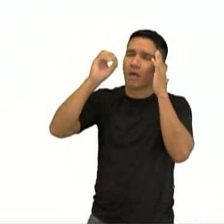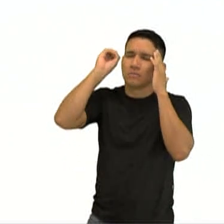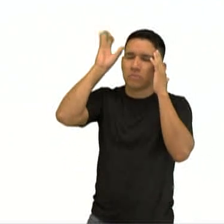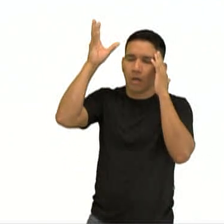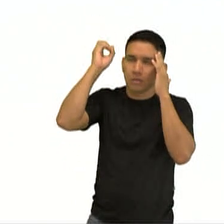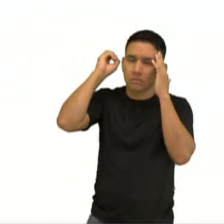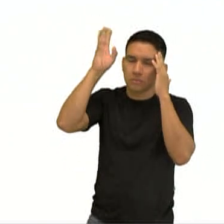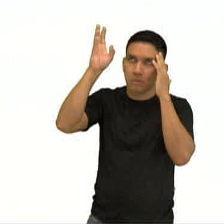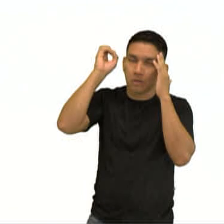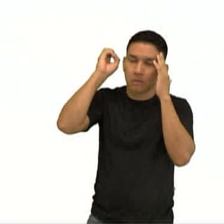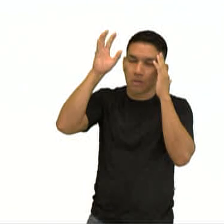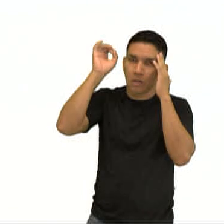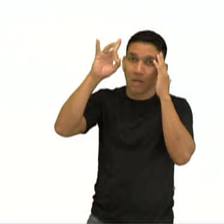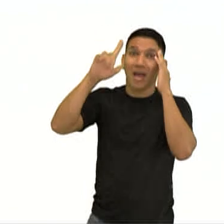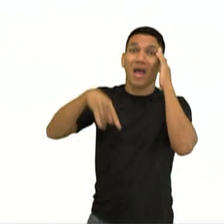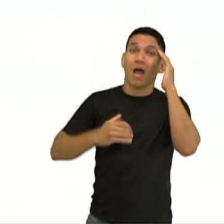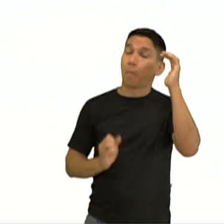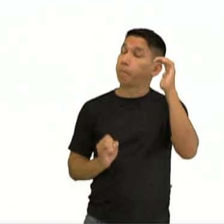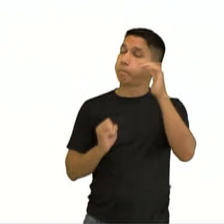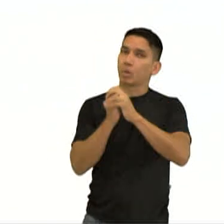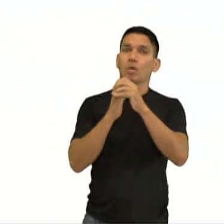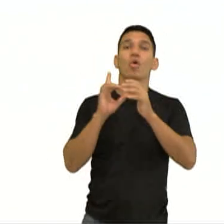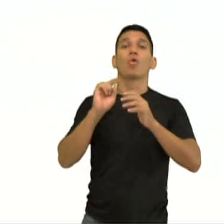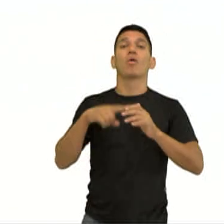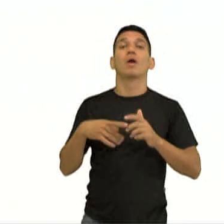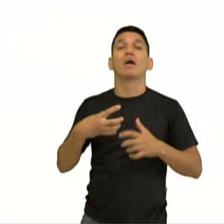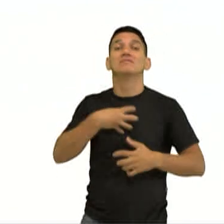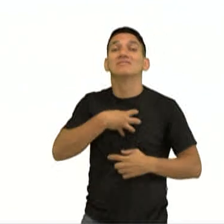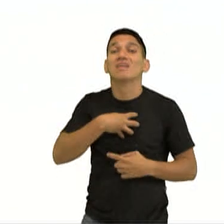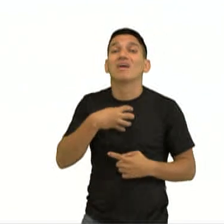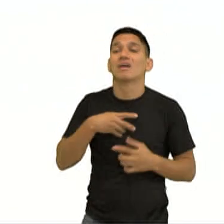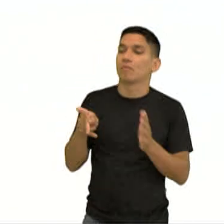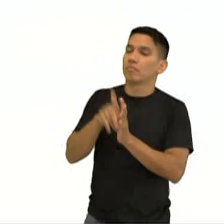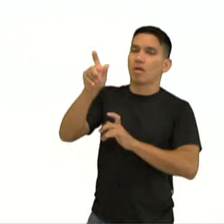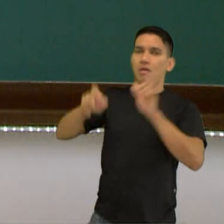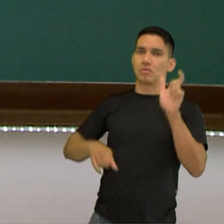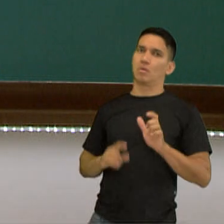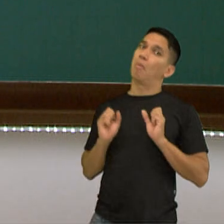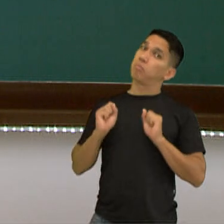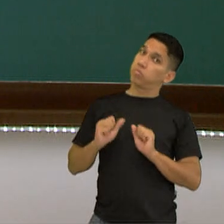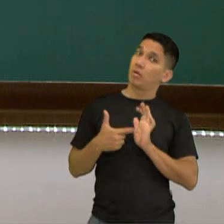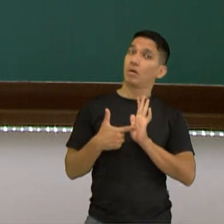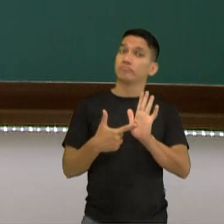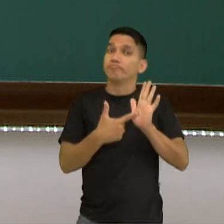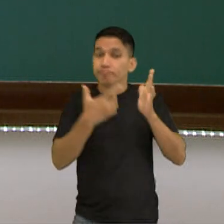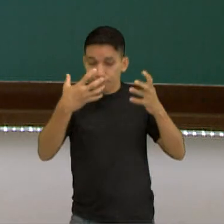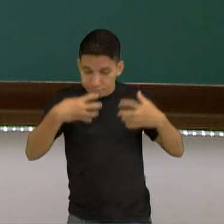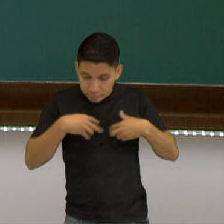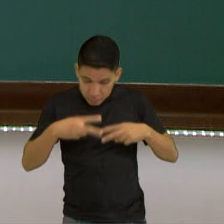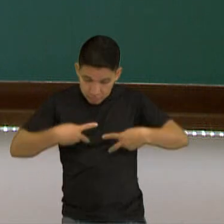são alguns sintomas que a pessoa pode apresentar.